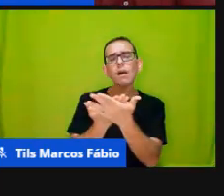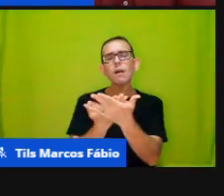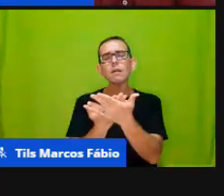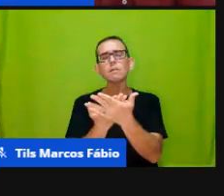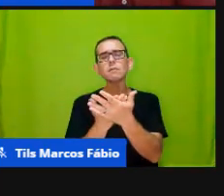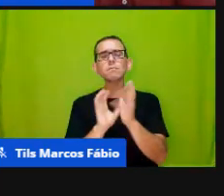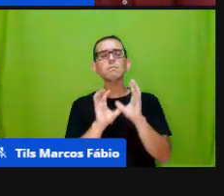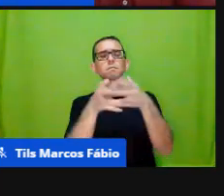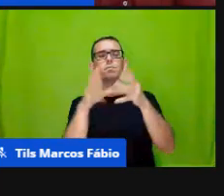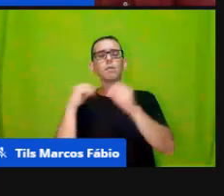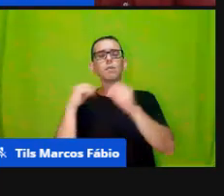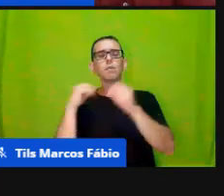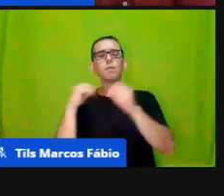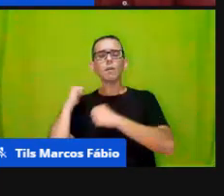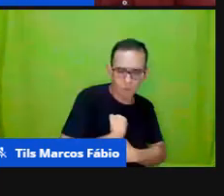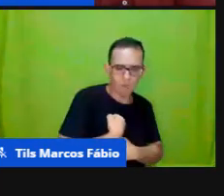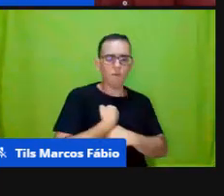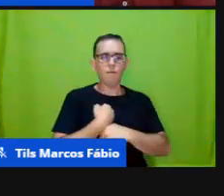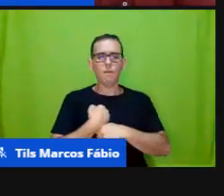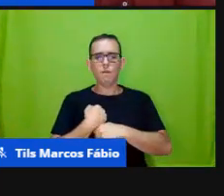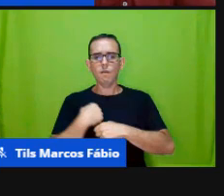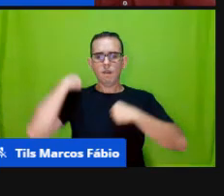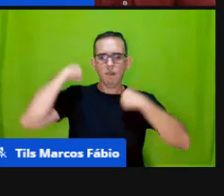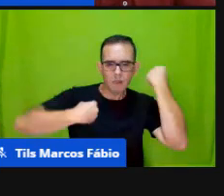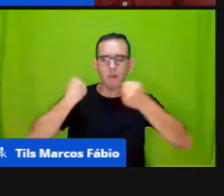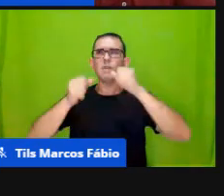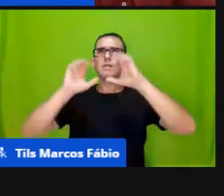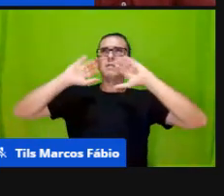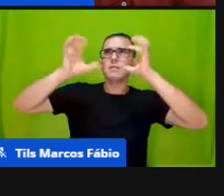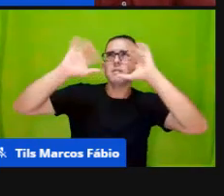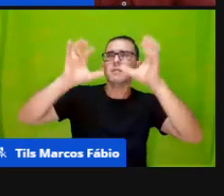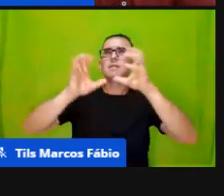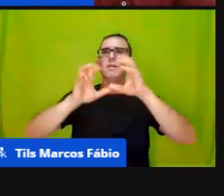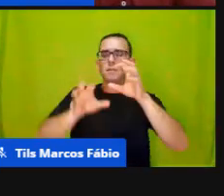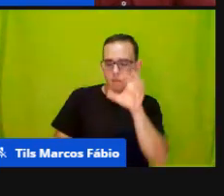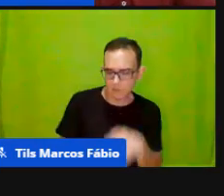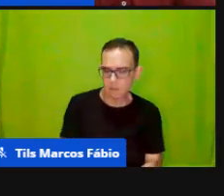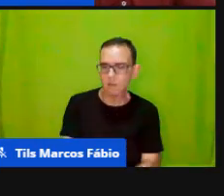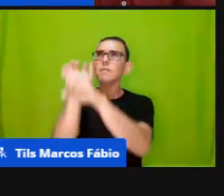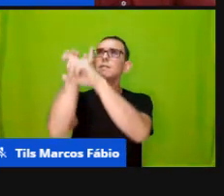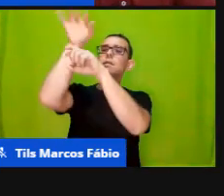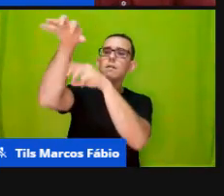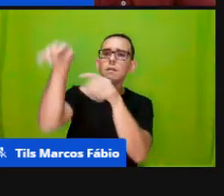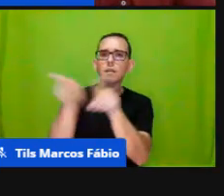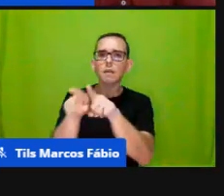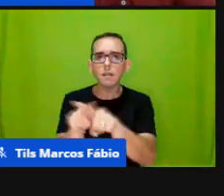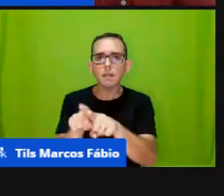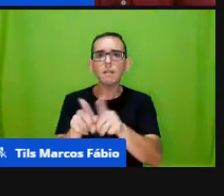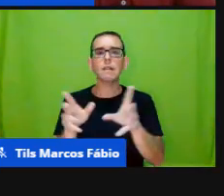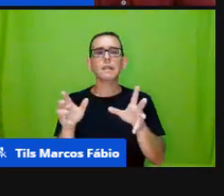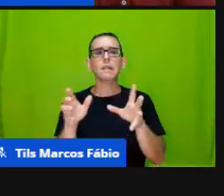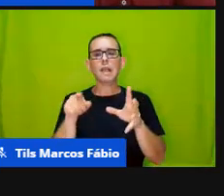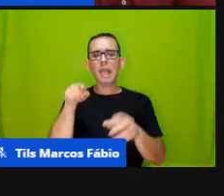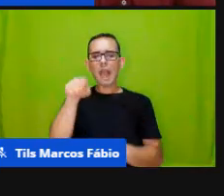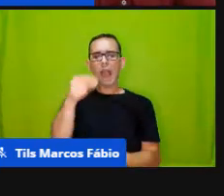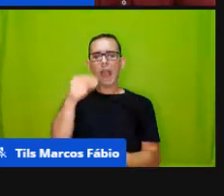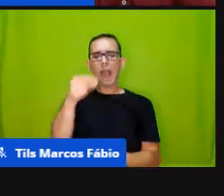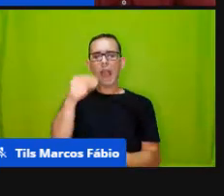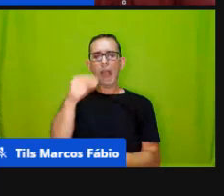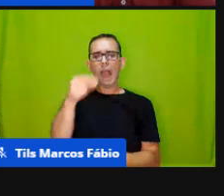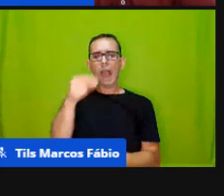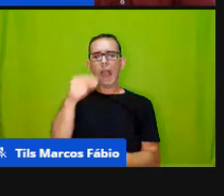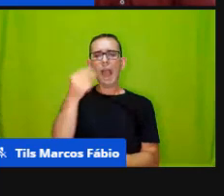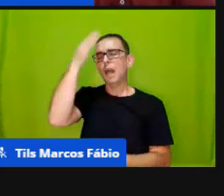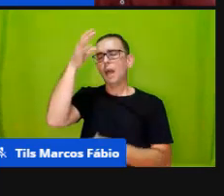o judô, o atletismo, o voleibol, o basquete, ele sabe, ele